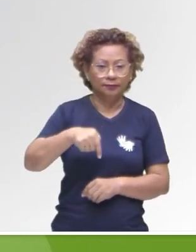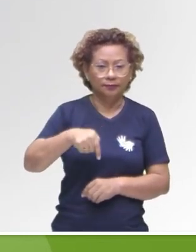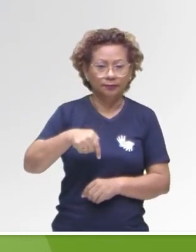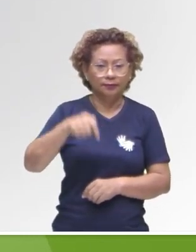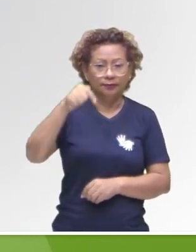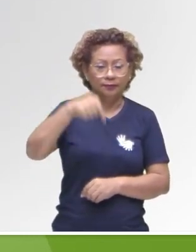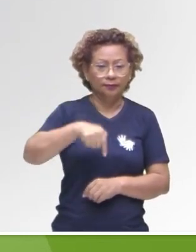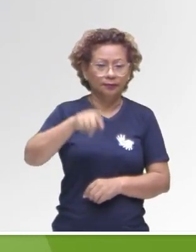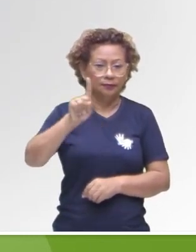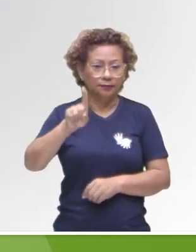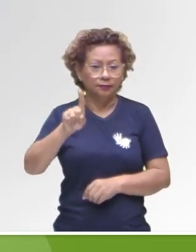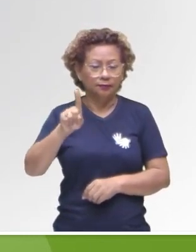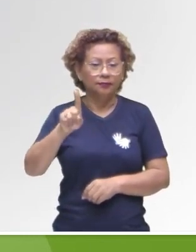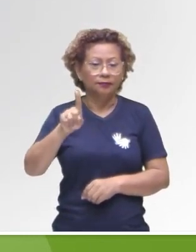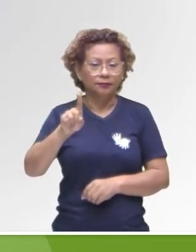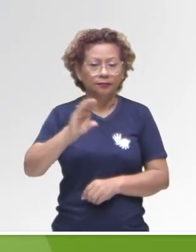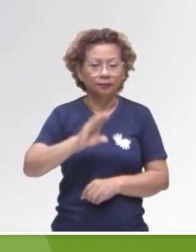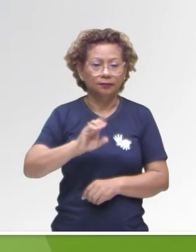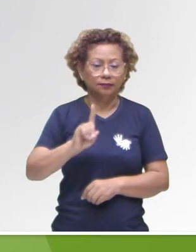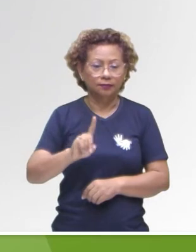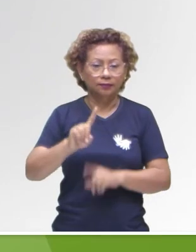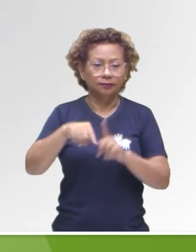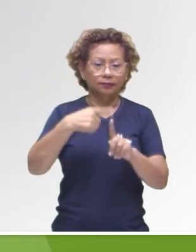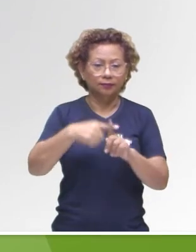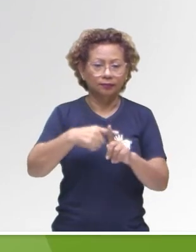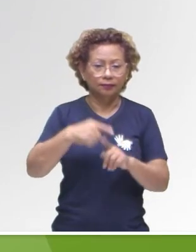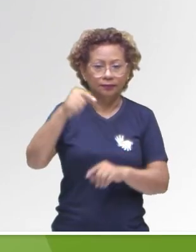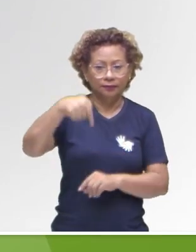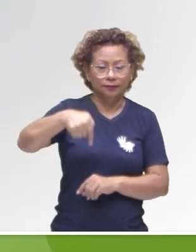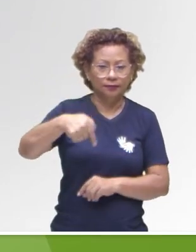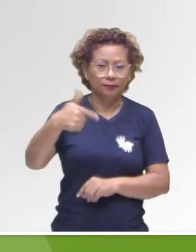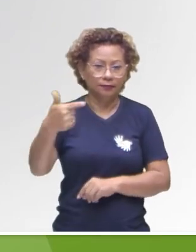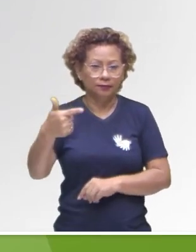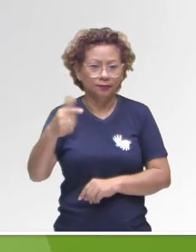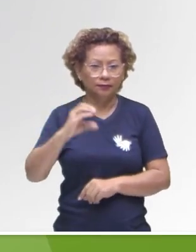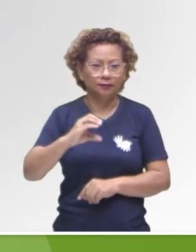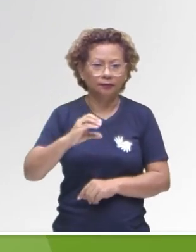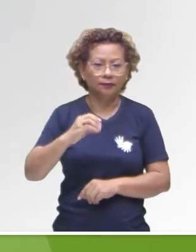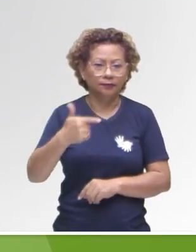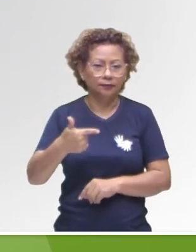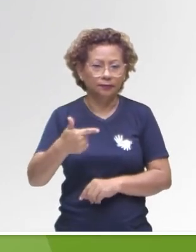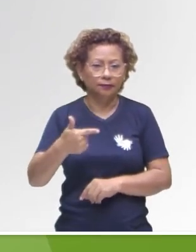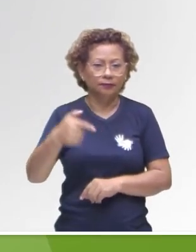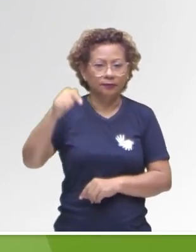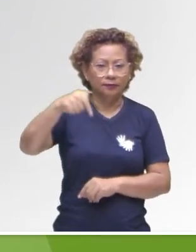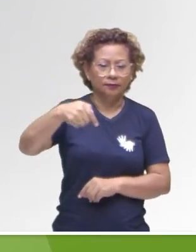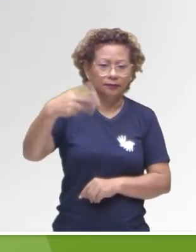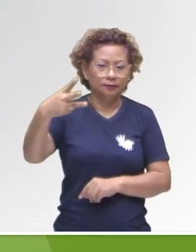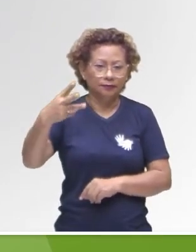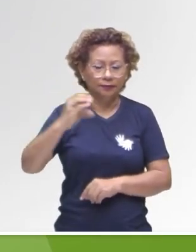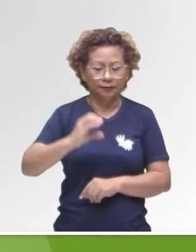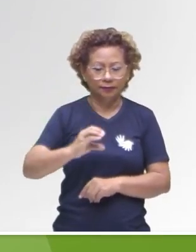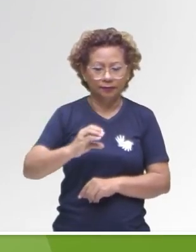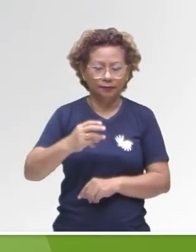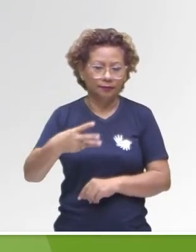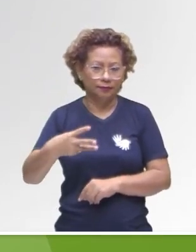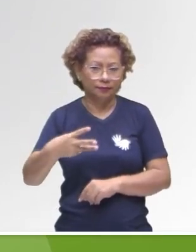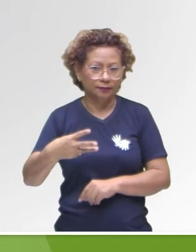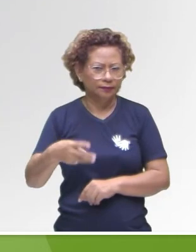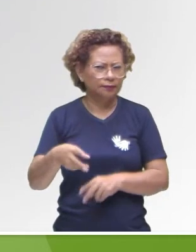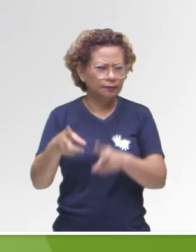Q é igual a 1 sobre C1, mais 1 sobre C2, mais 1 sobre C3. Essa expressão,